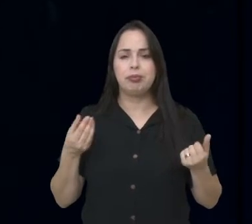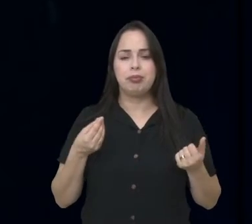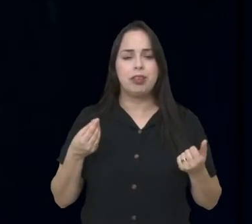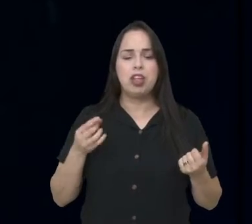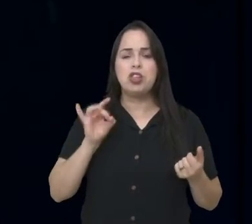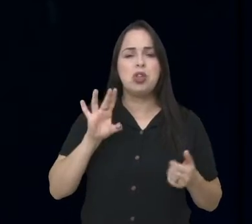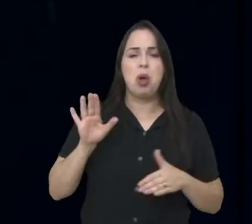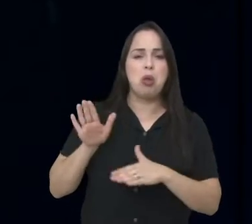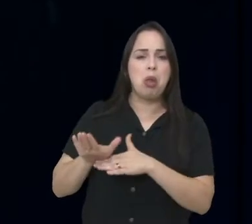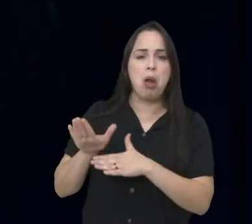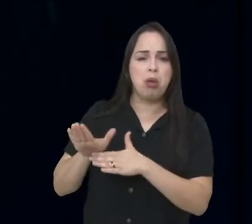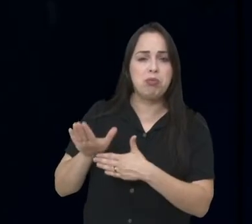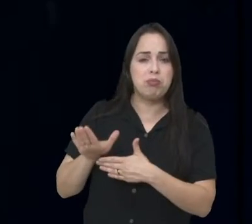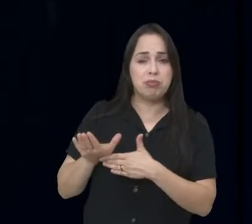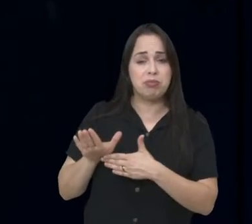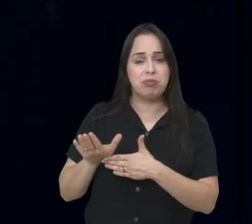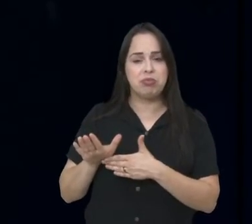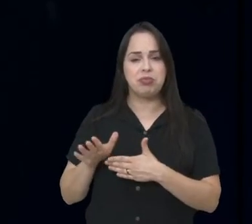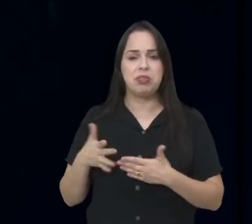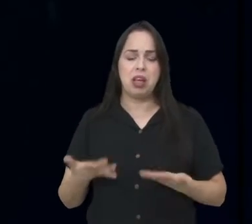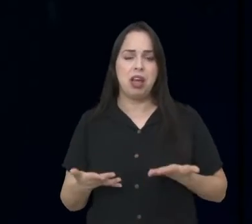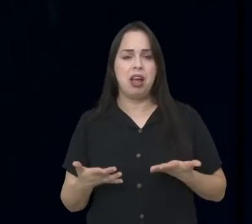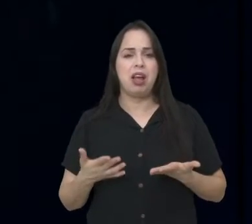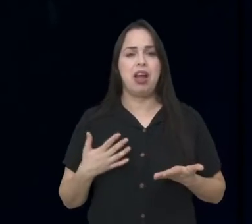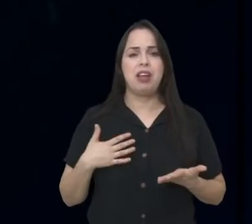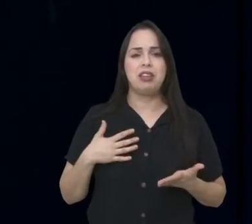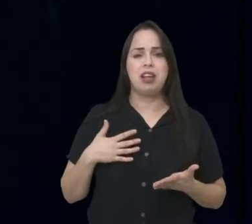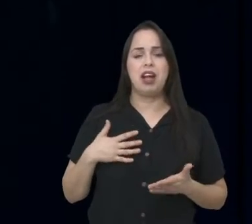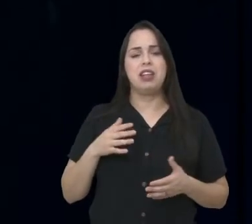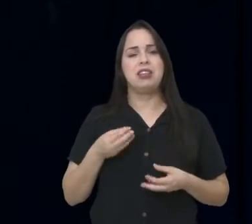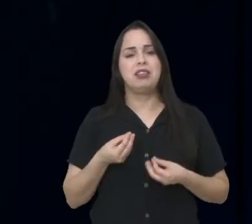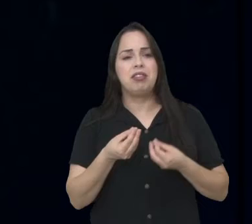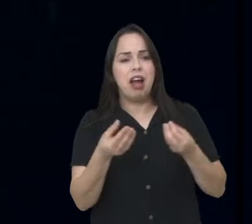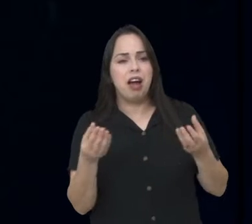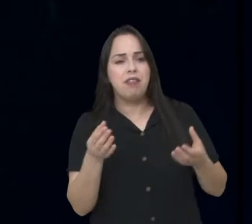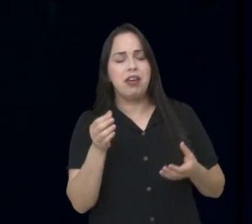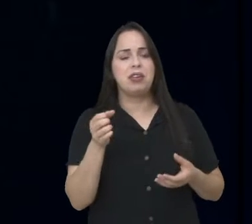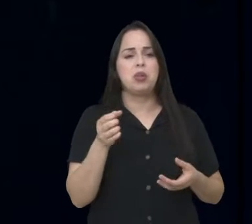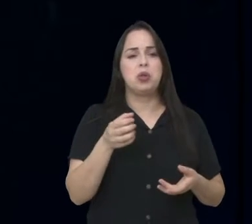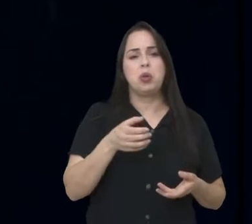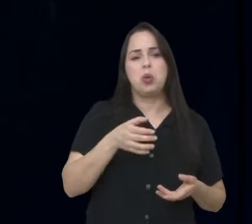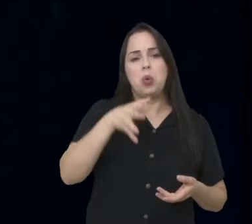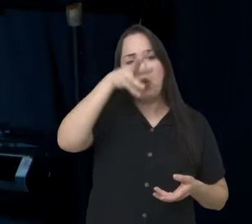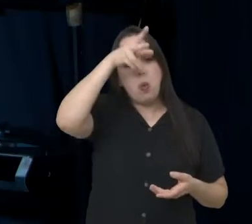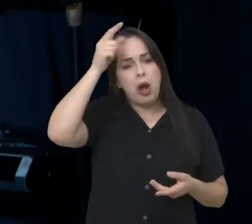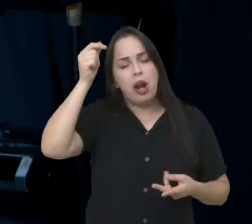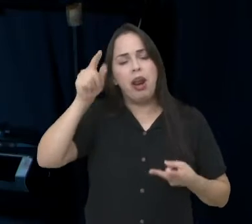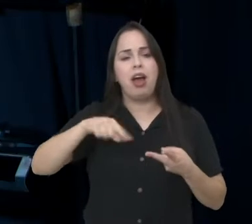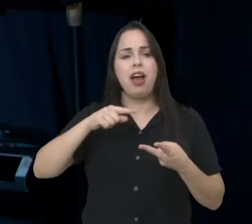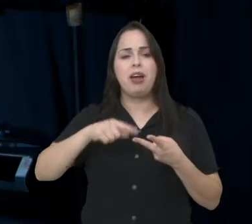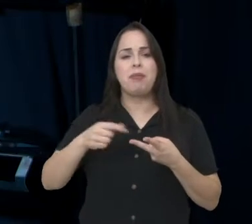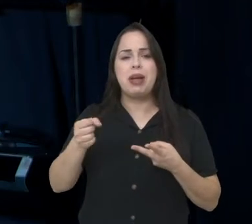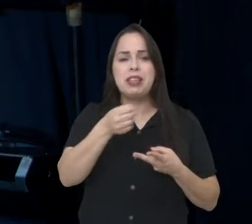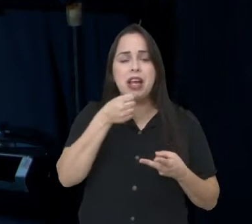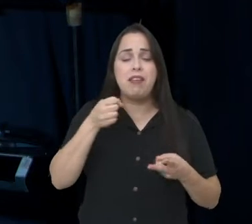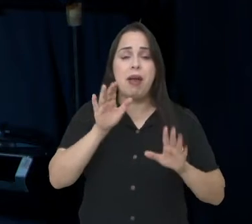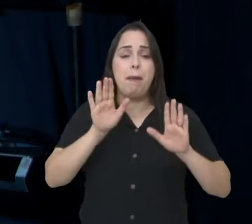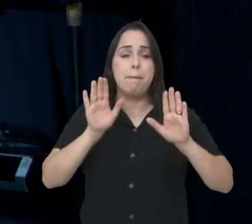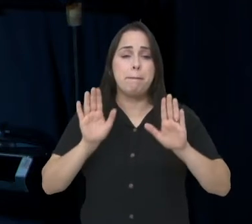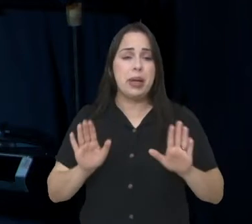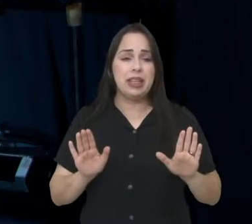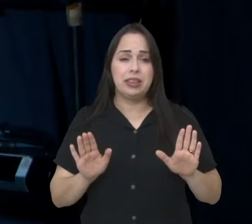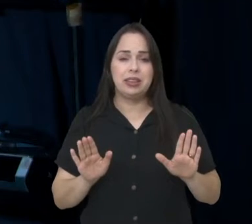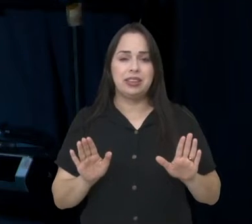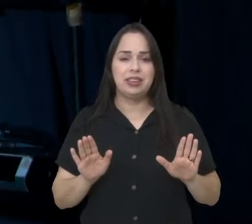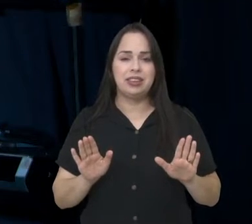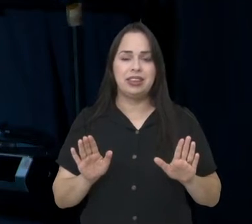intencional, digamos. Foi uma coisa que, né, aí a gente colocava lá um refrigerante, uma cerveja para o pessoal tomar, mas era